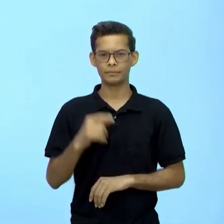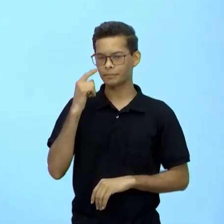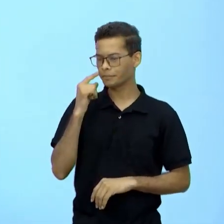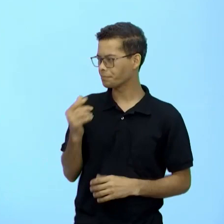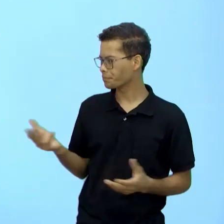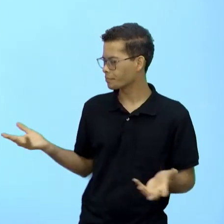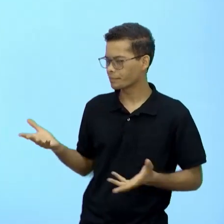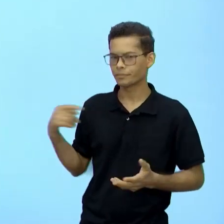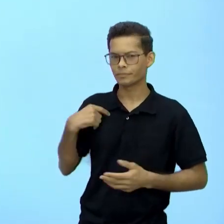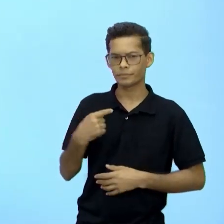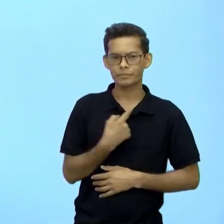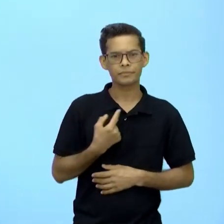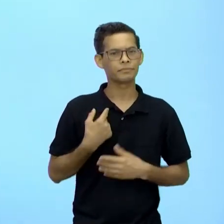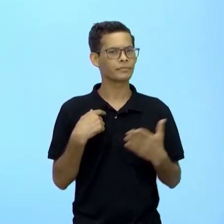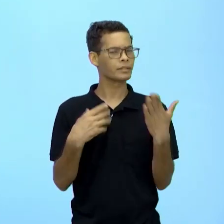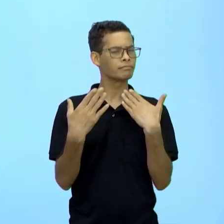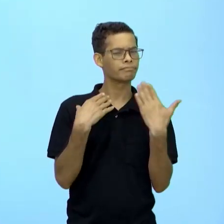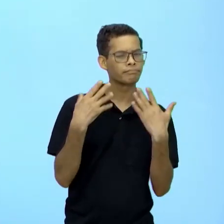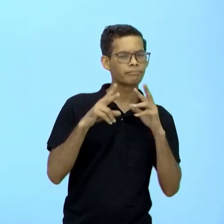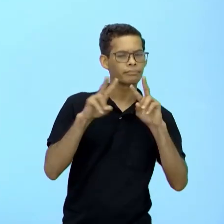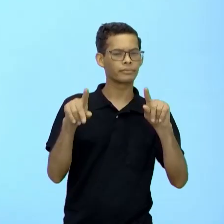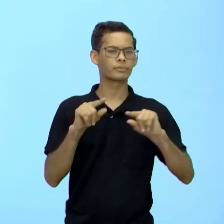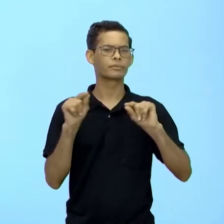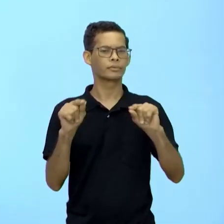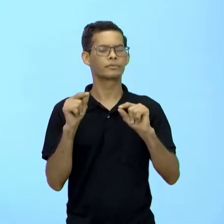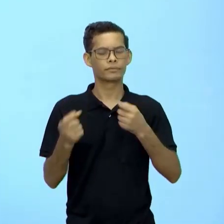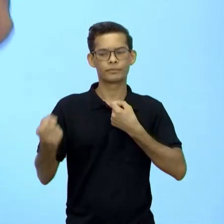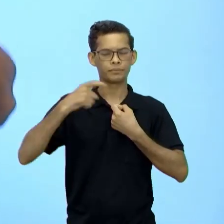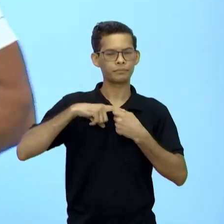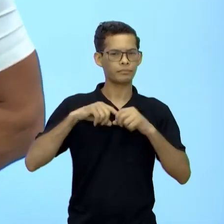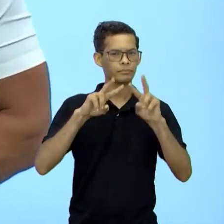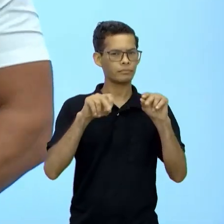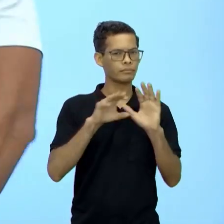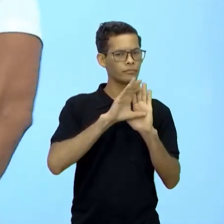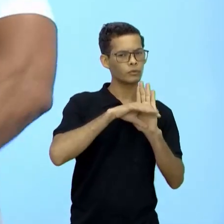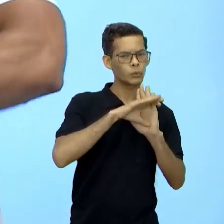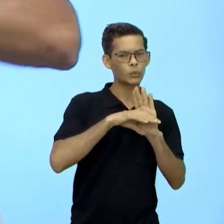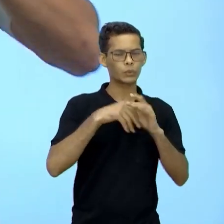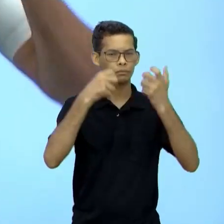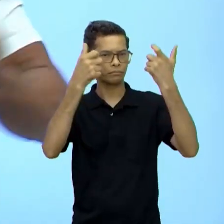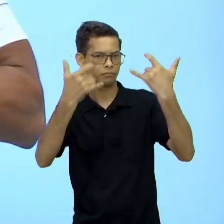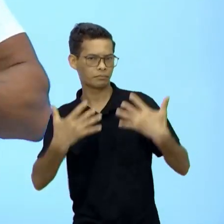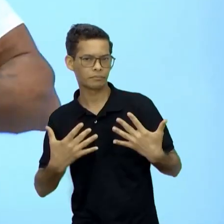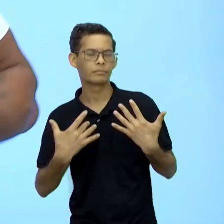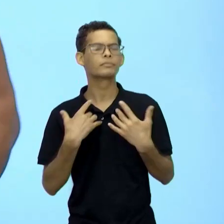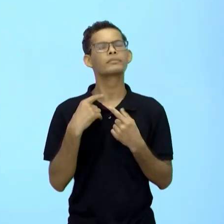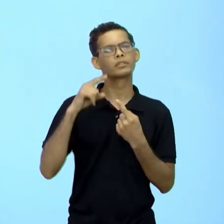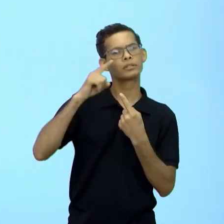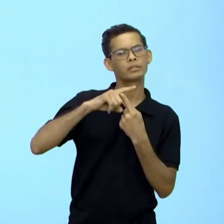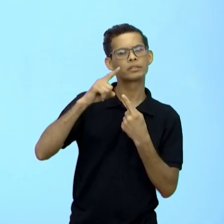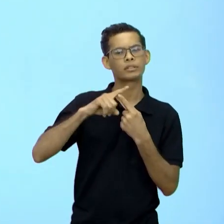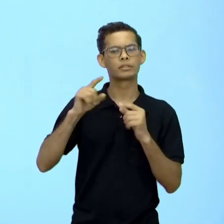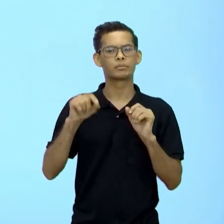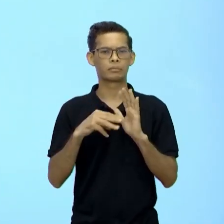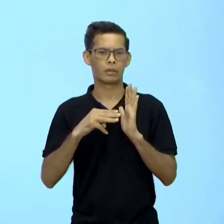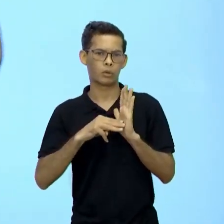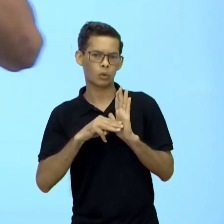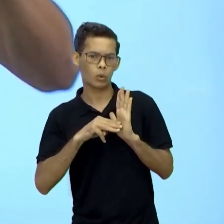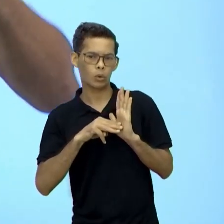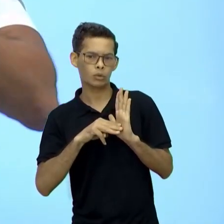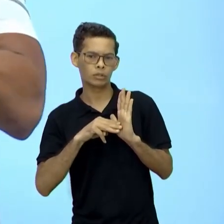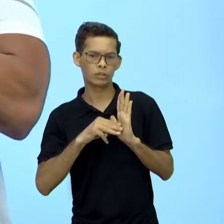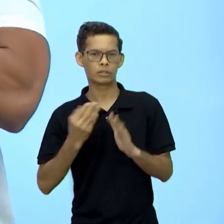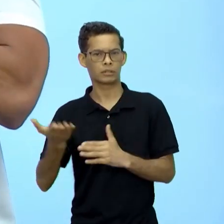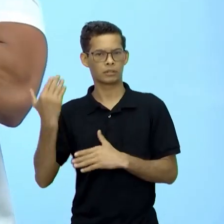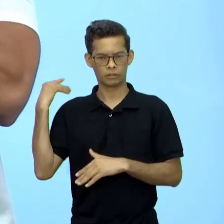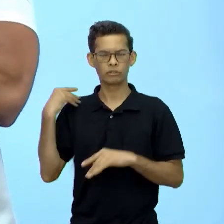hoje vamos falar do que, Gibalina? Vamos retomar um conceito, um conteúdo, um tipo de metodologia que já falamos